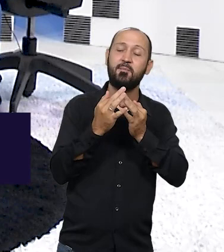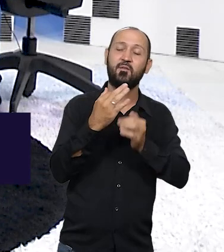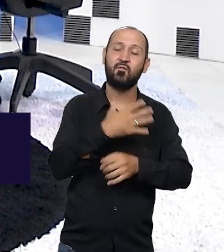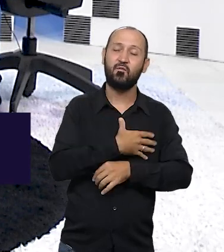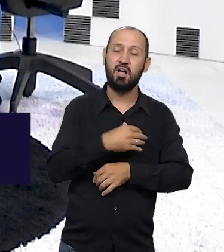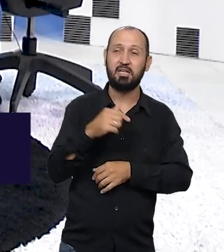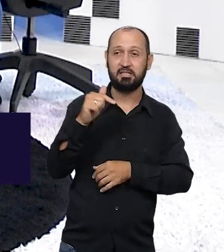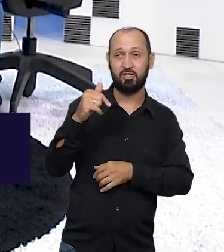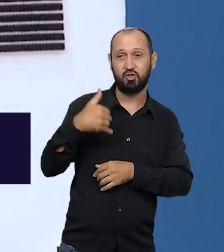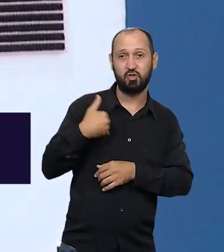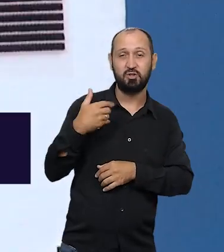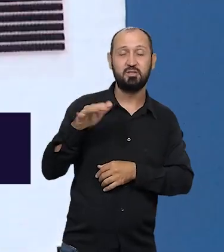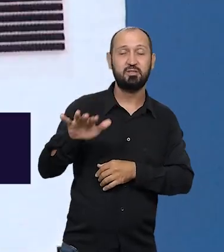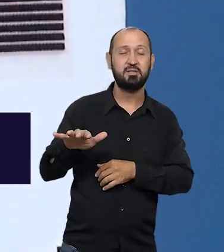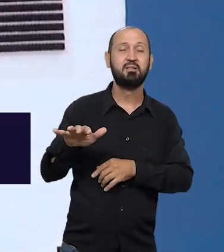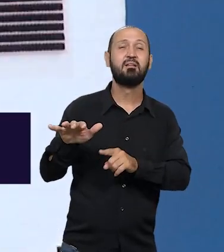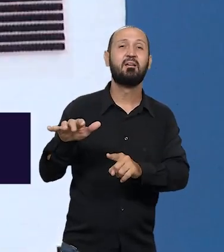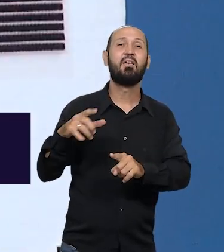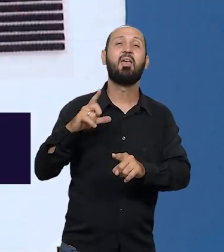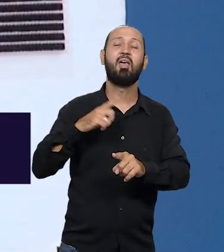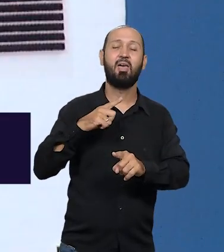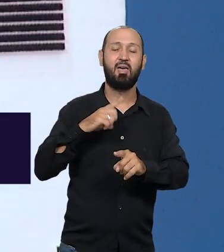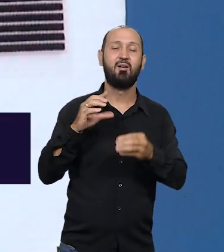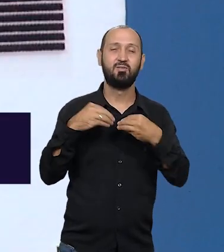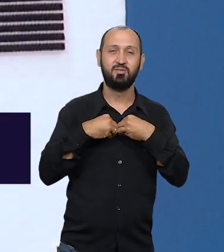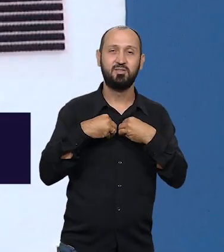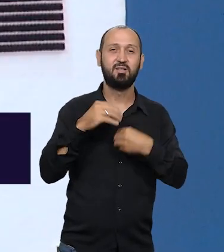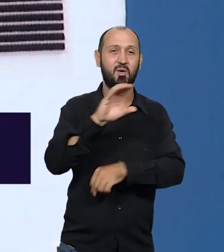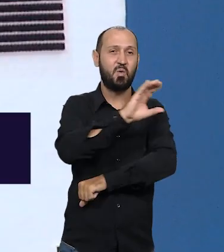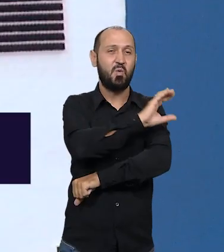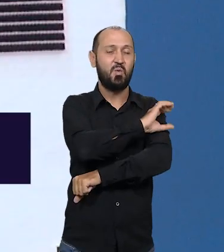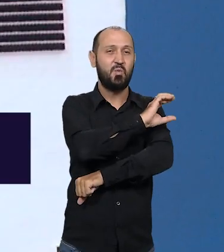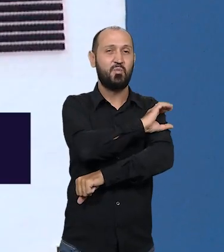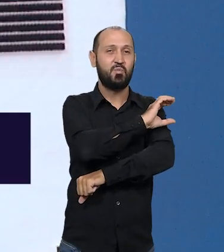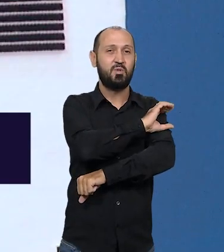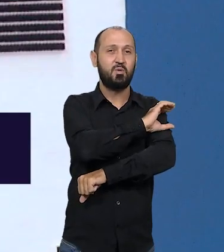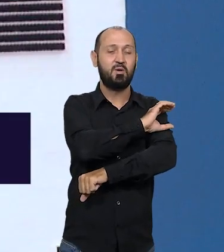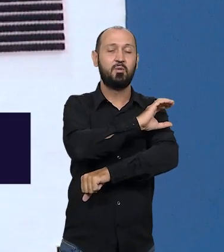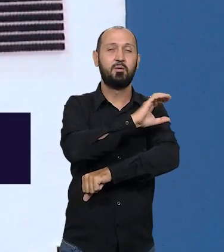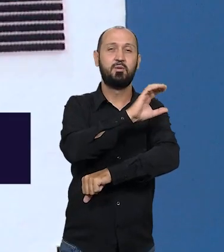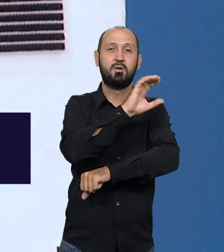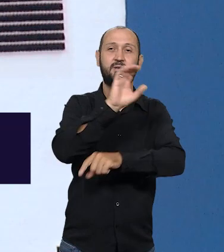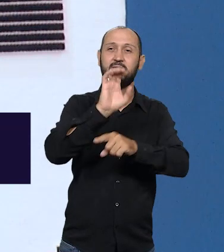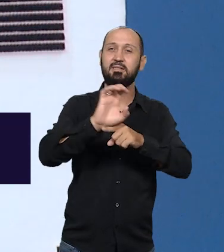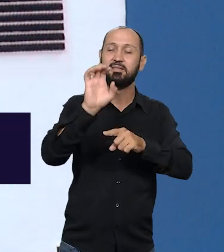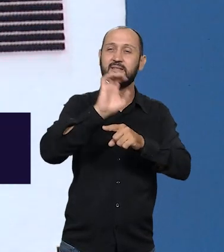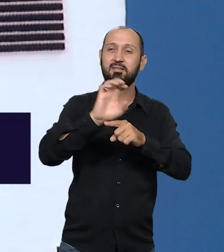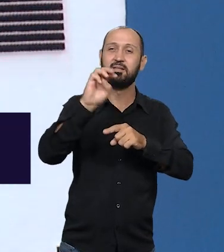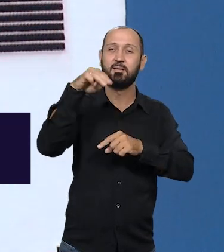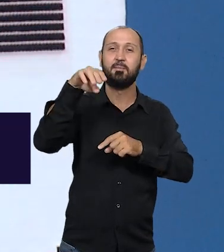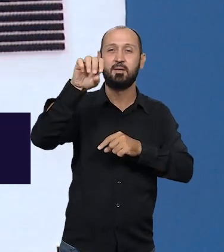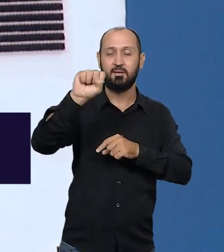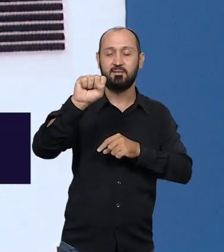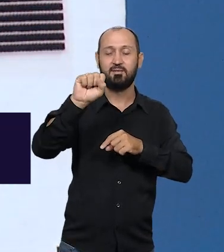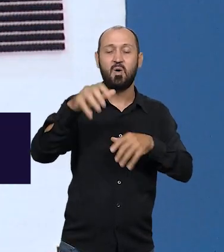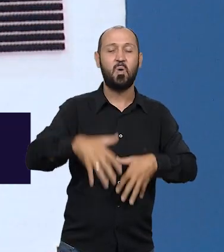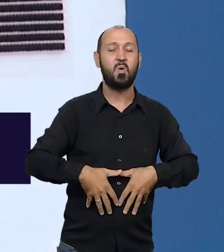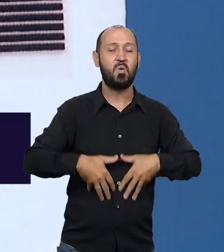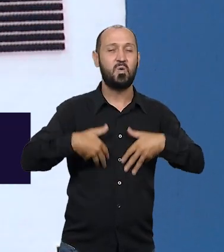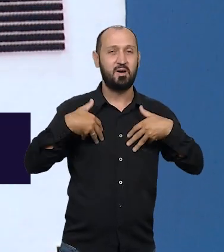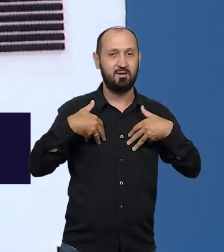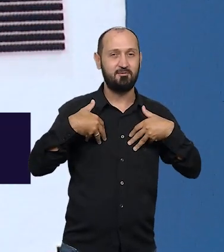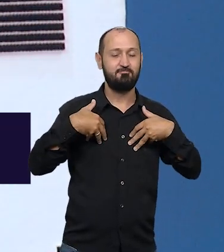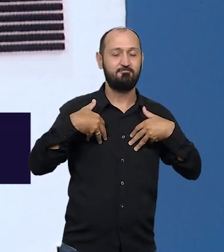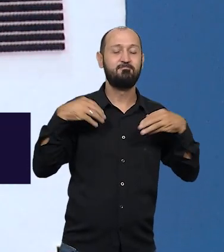um filho de 7 anos autista, ele é coordenador aí do estadual do MS, do Movimento Orgulho